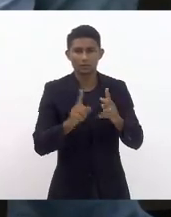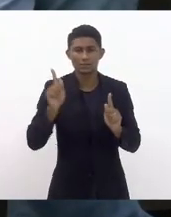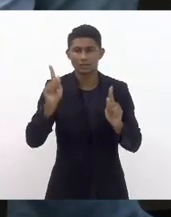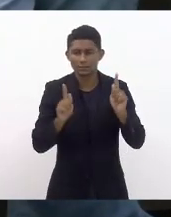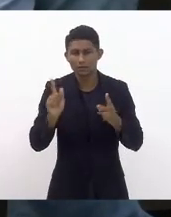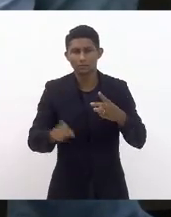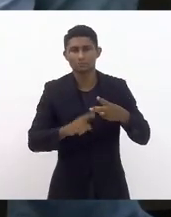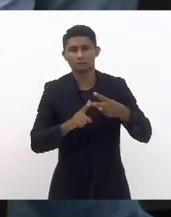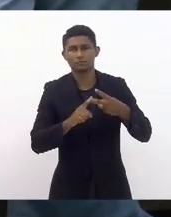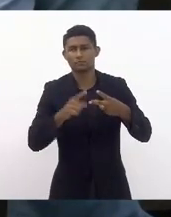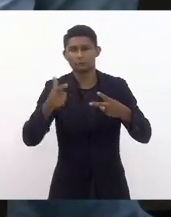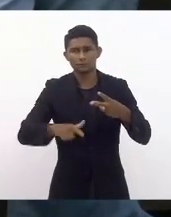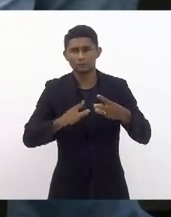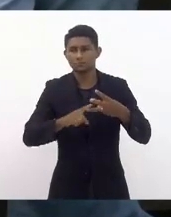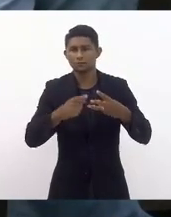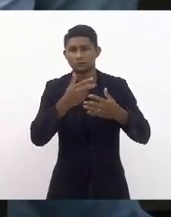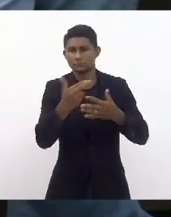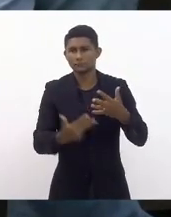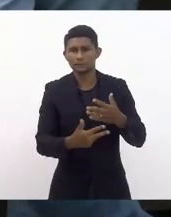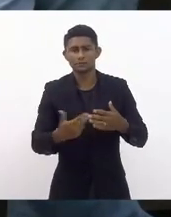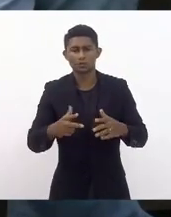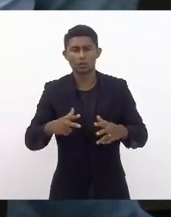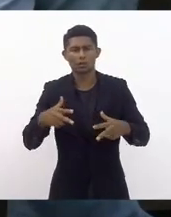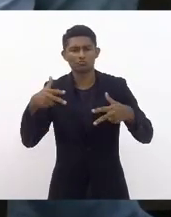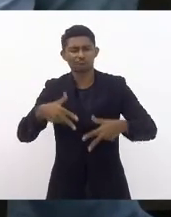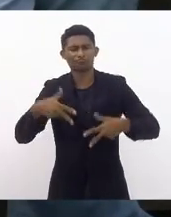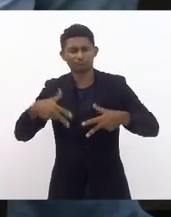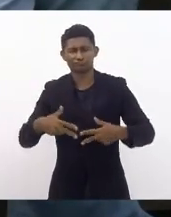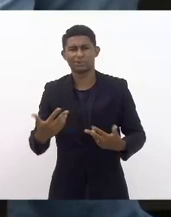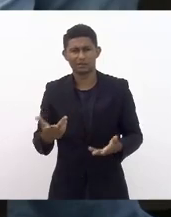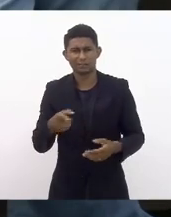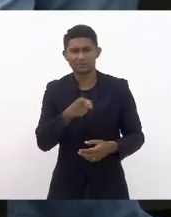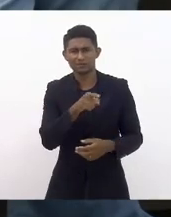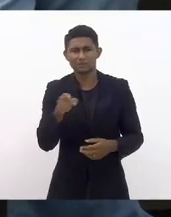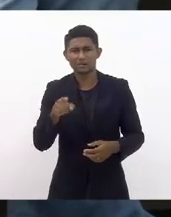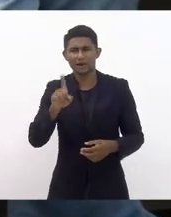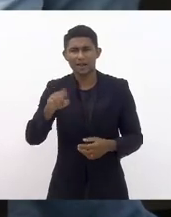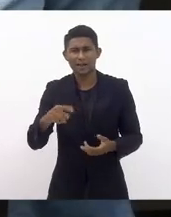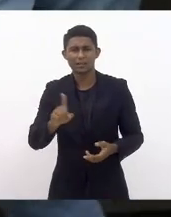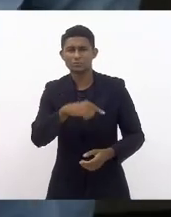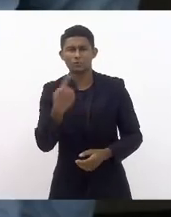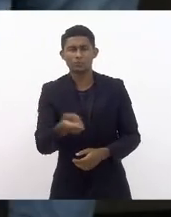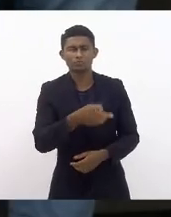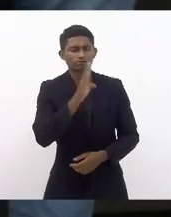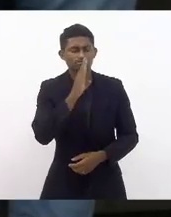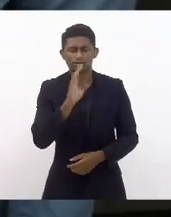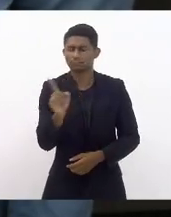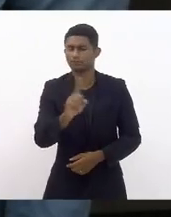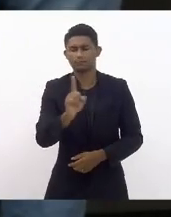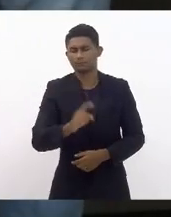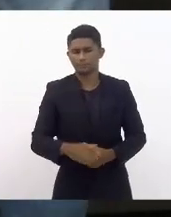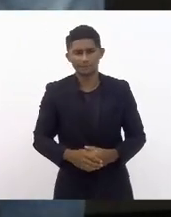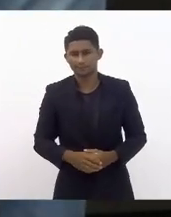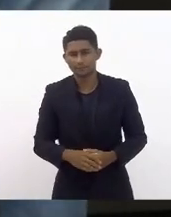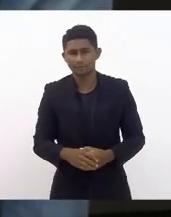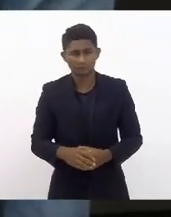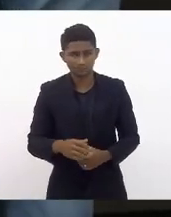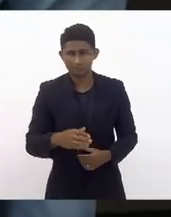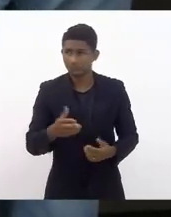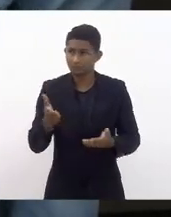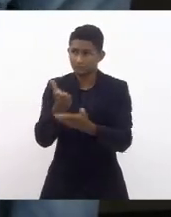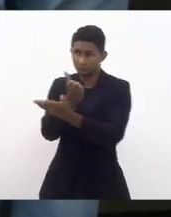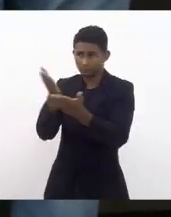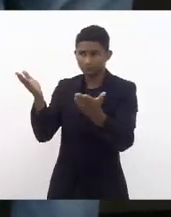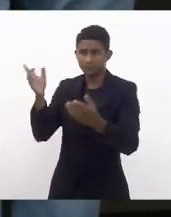auxílios. E não é militância paga que vai calar nossa voz aqui não, senhor presidente. Essas pessoas estão